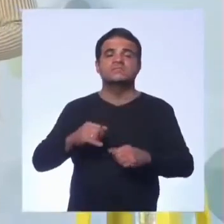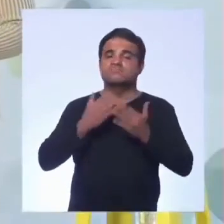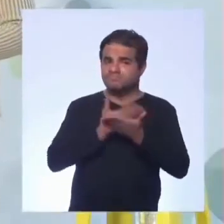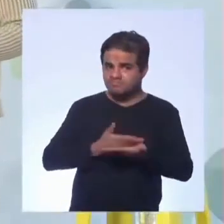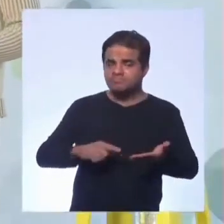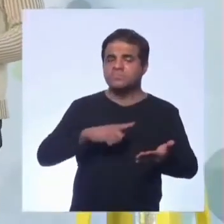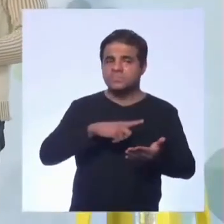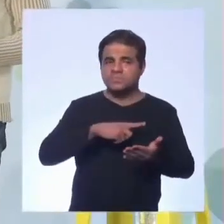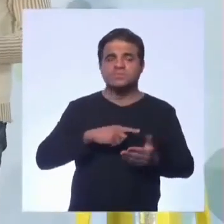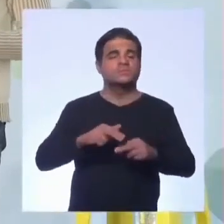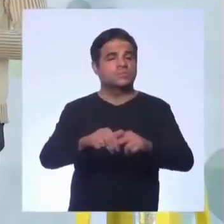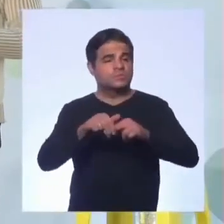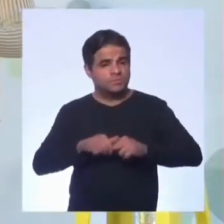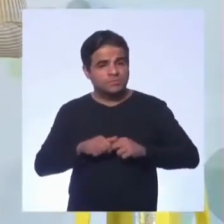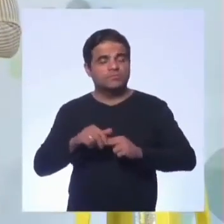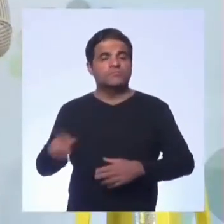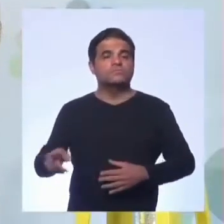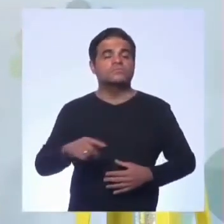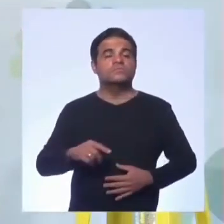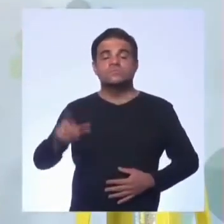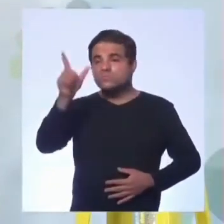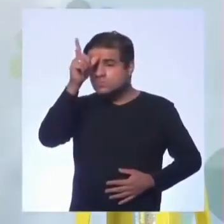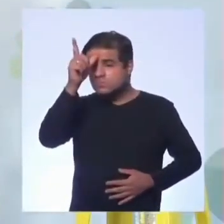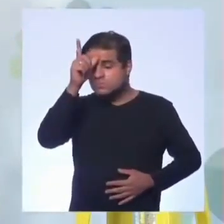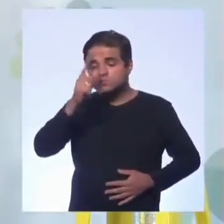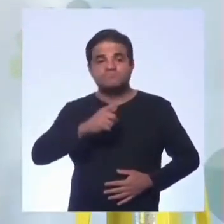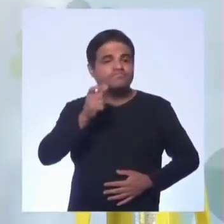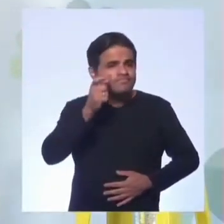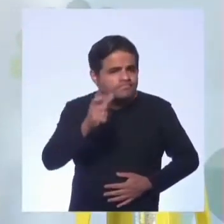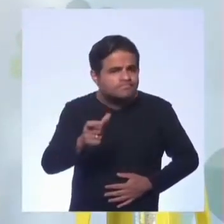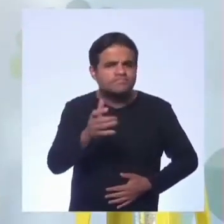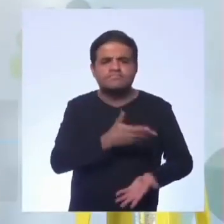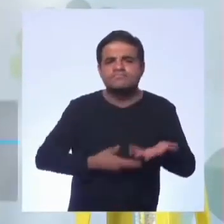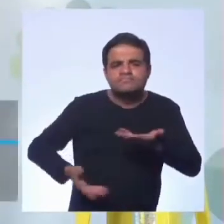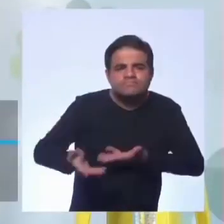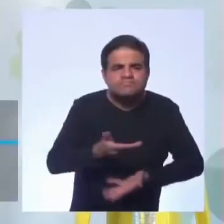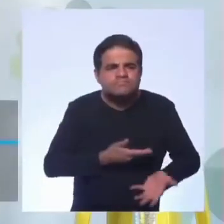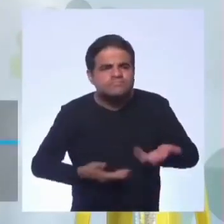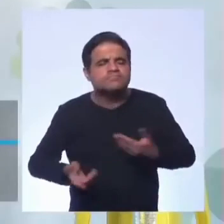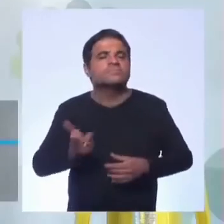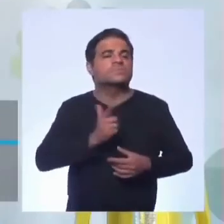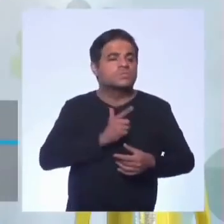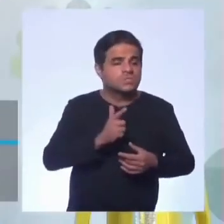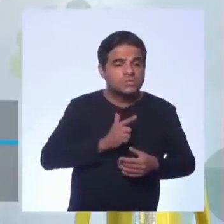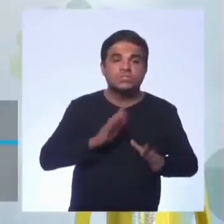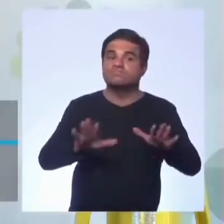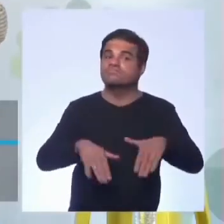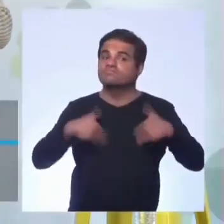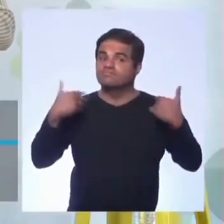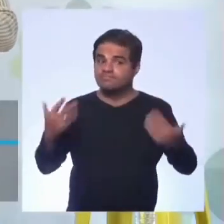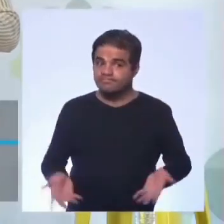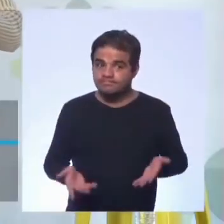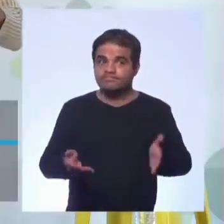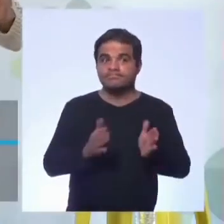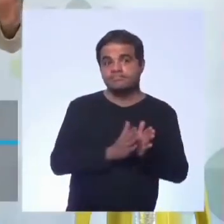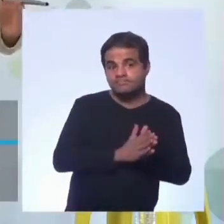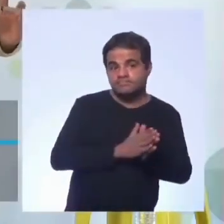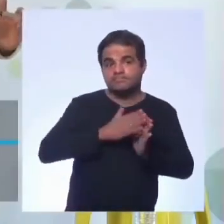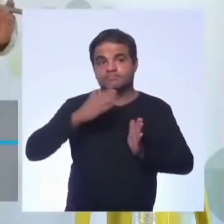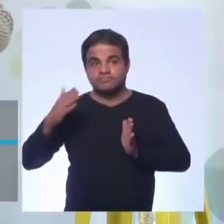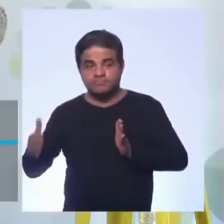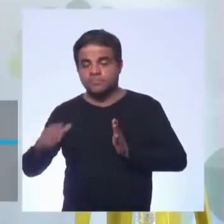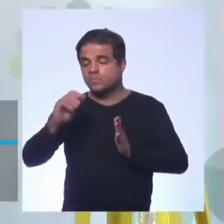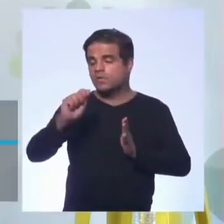ferro, e por isso os alemães se interessavam por essa região. Embora a Alsácia